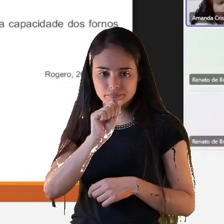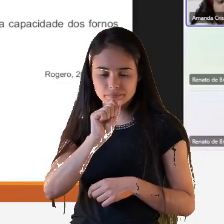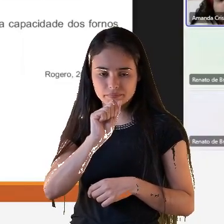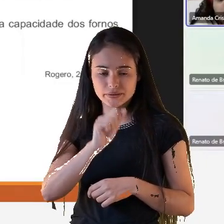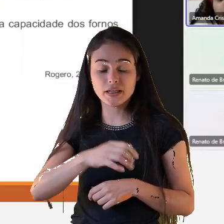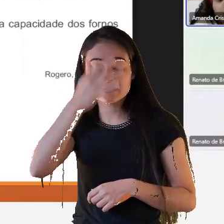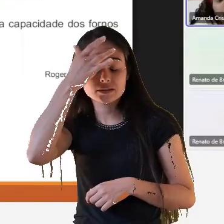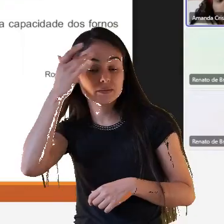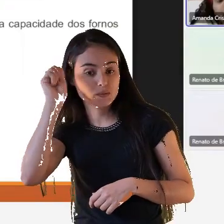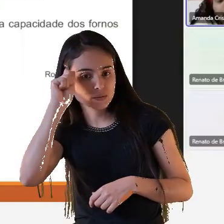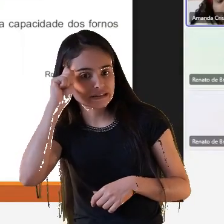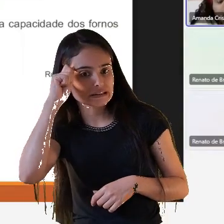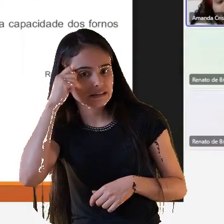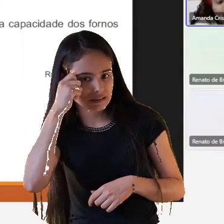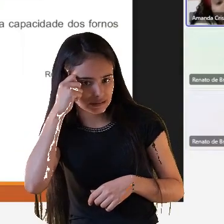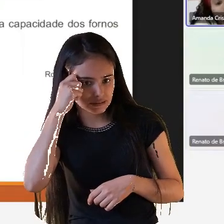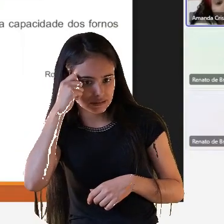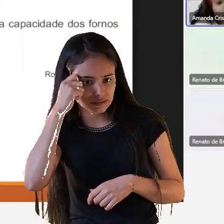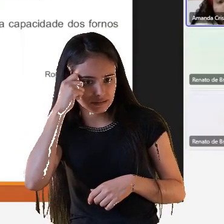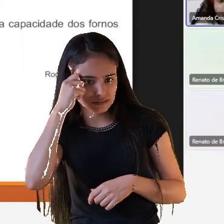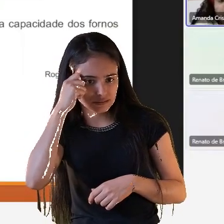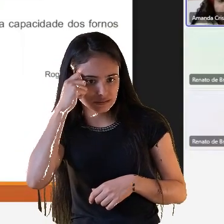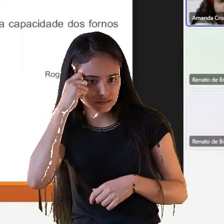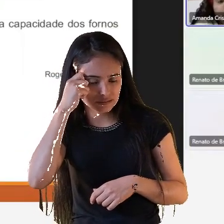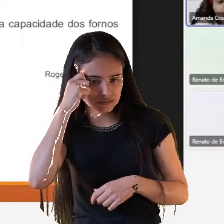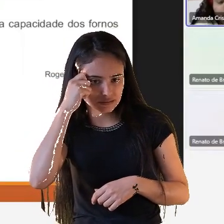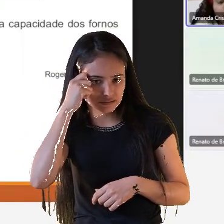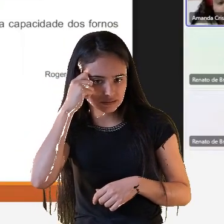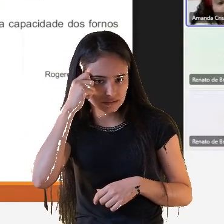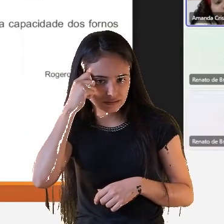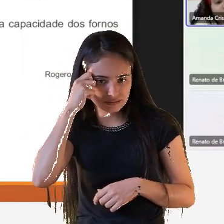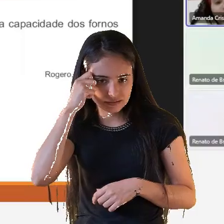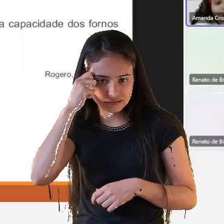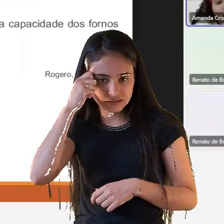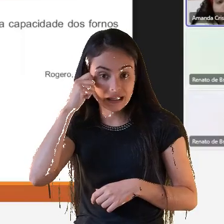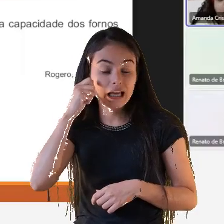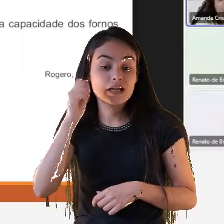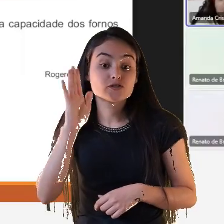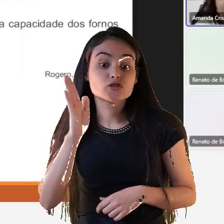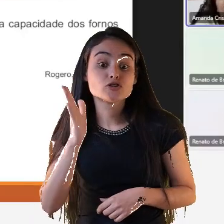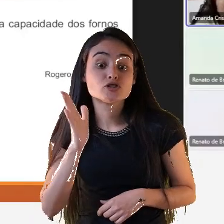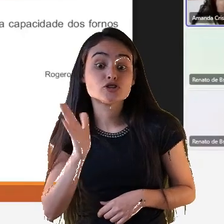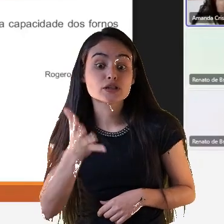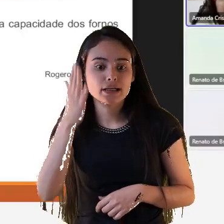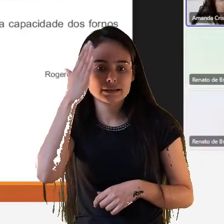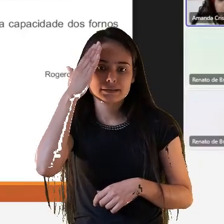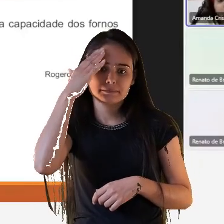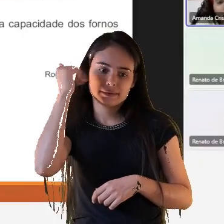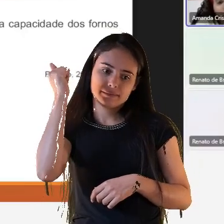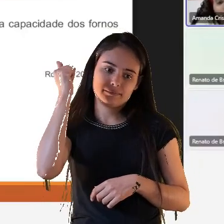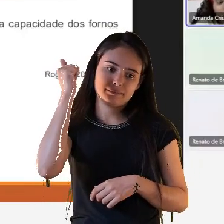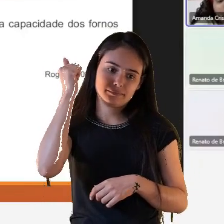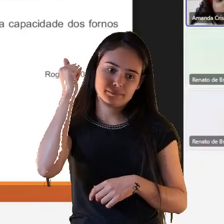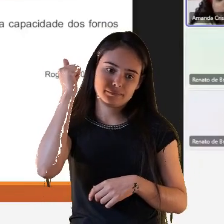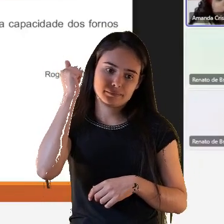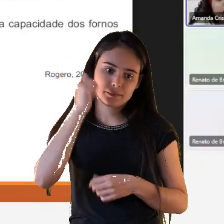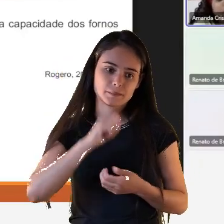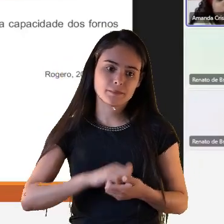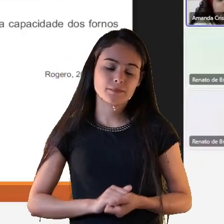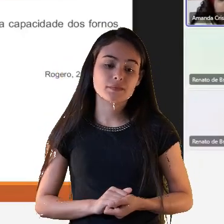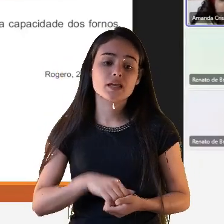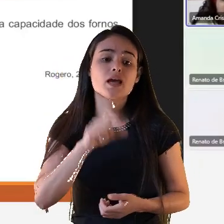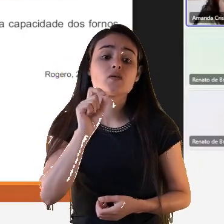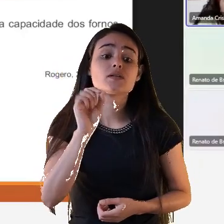africanos, e que facilitou não, na verdade, possibilitou que